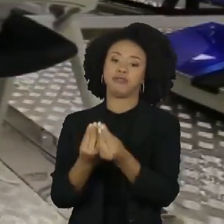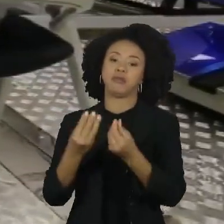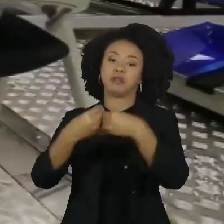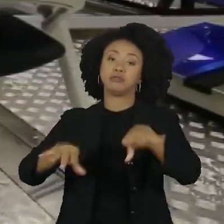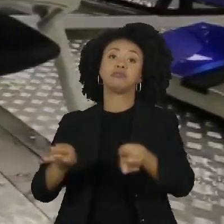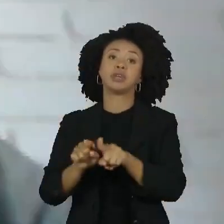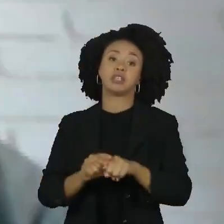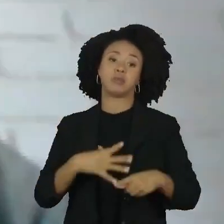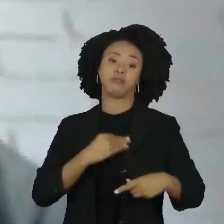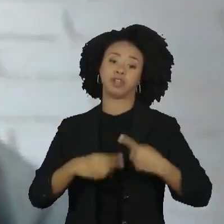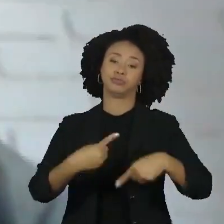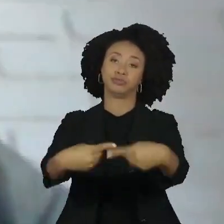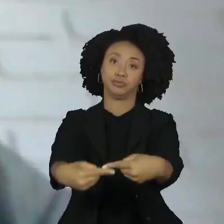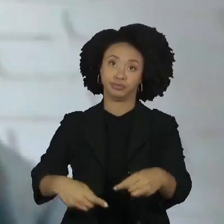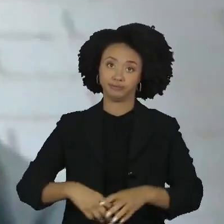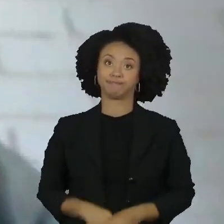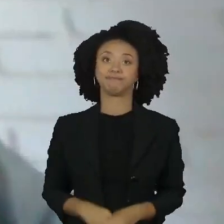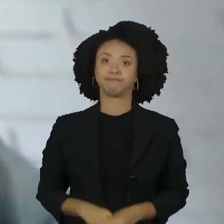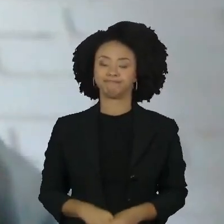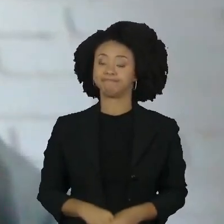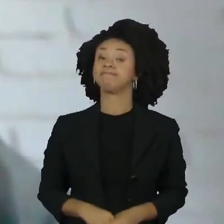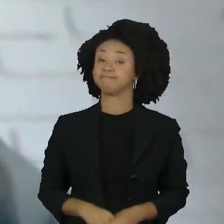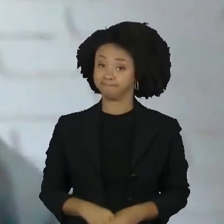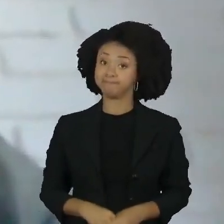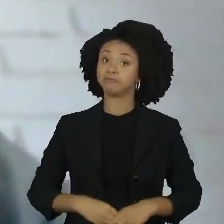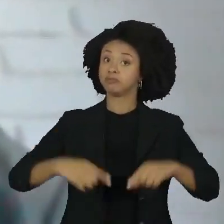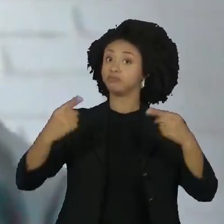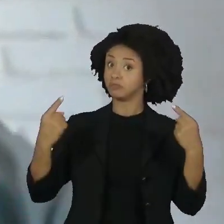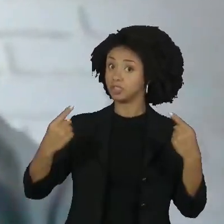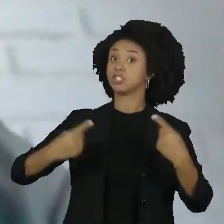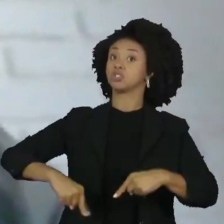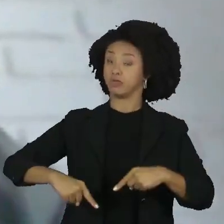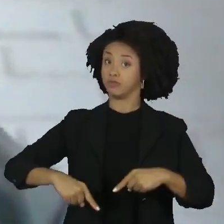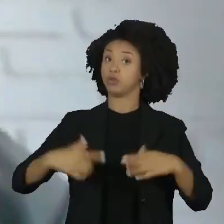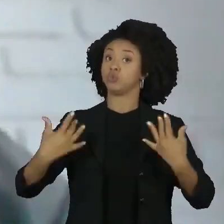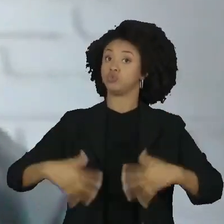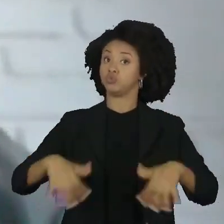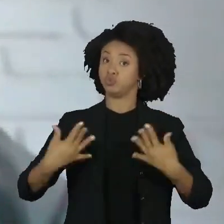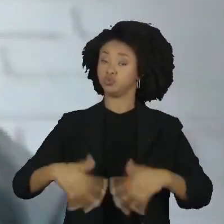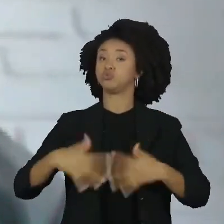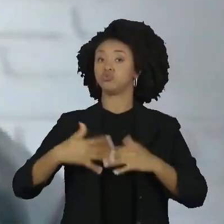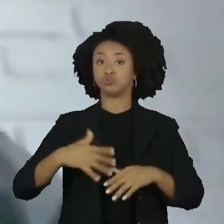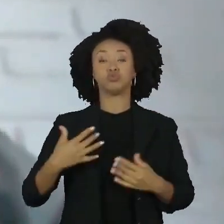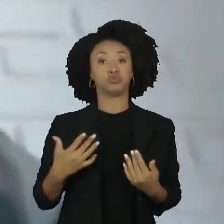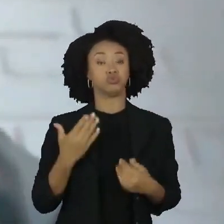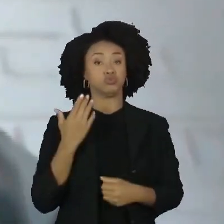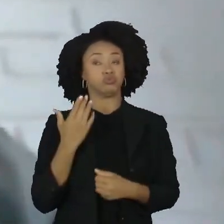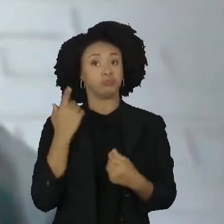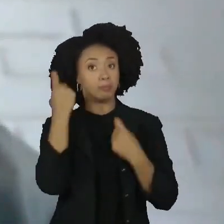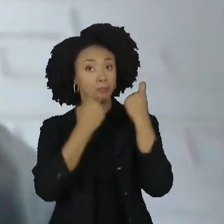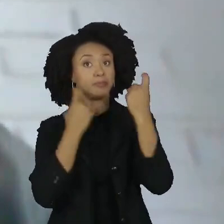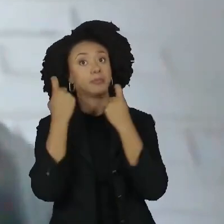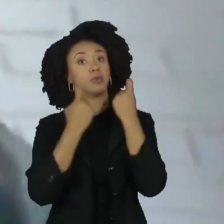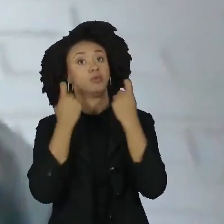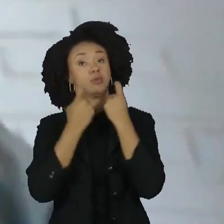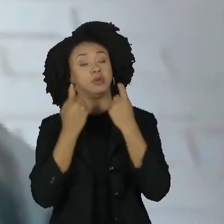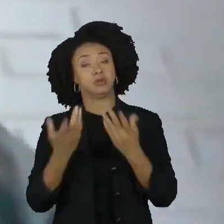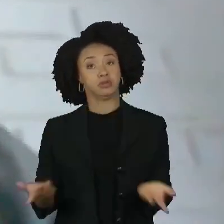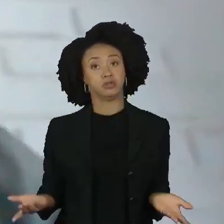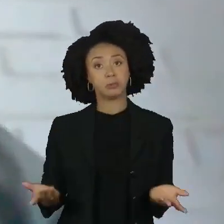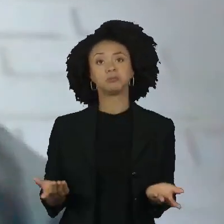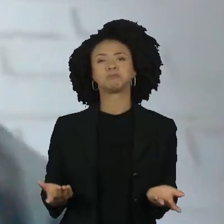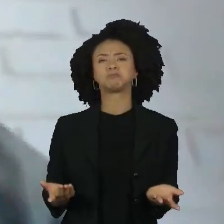gerações seguintes. Coloca desafios bastante preocupantes para a manutenção da nossa democracia tal como ela se coloca.